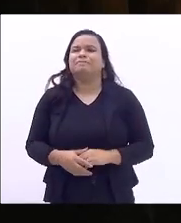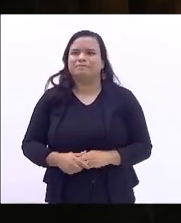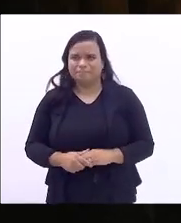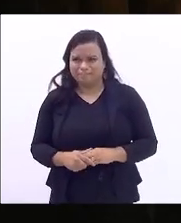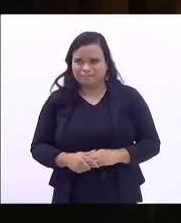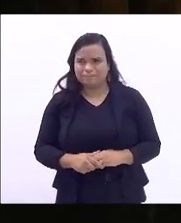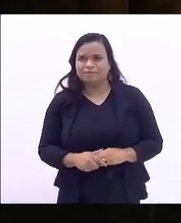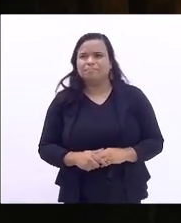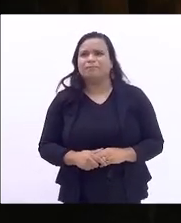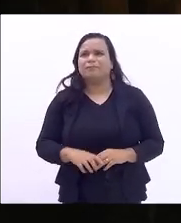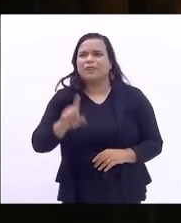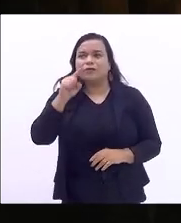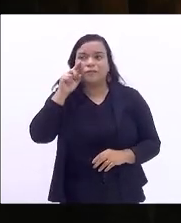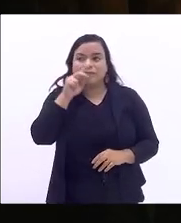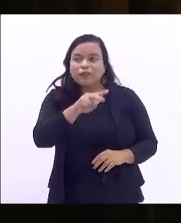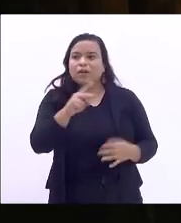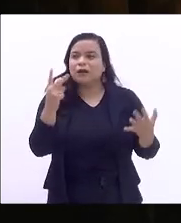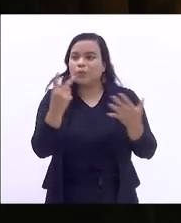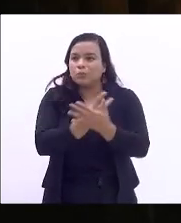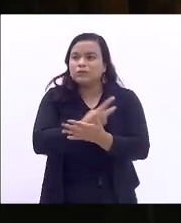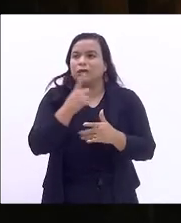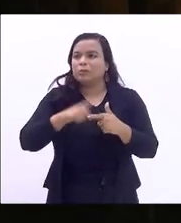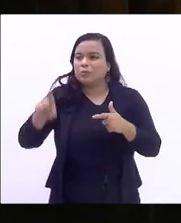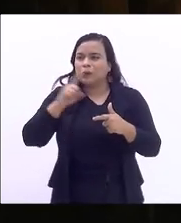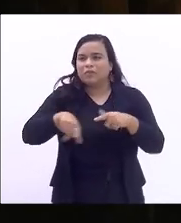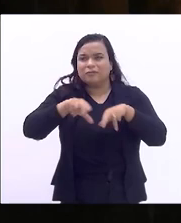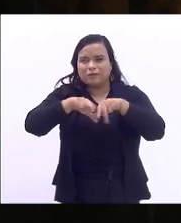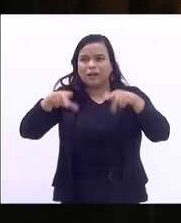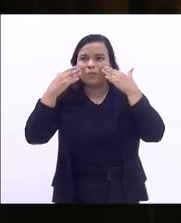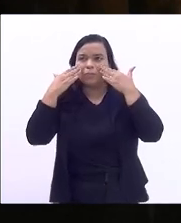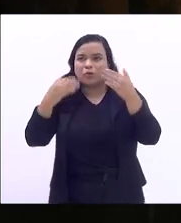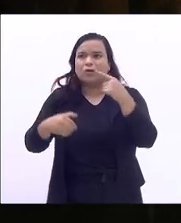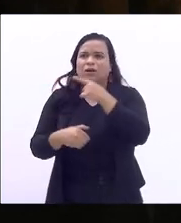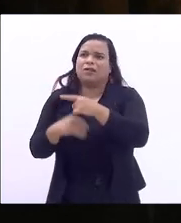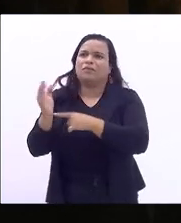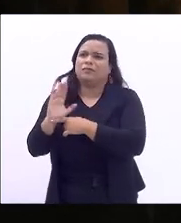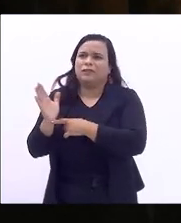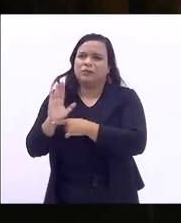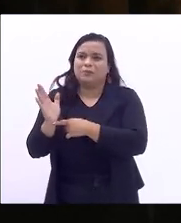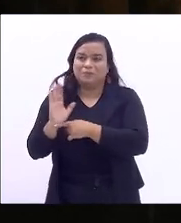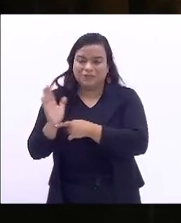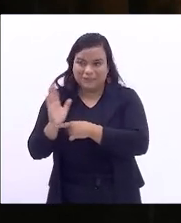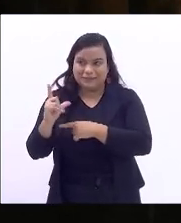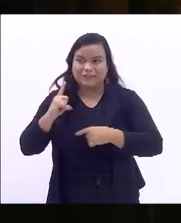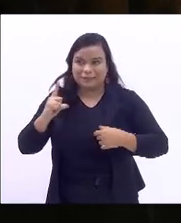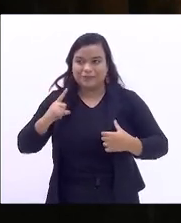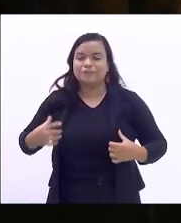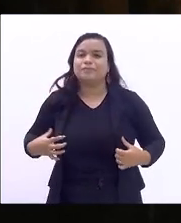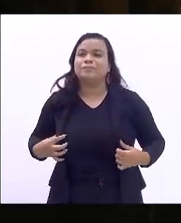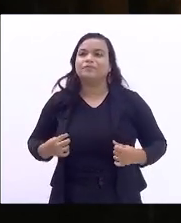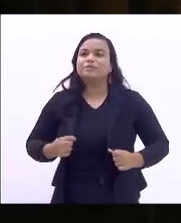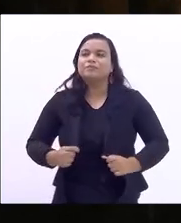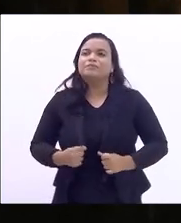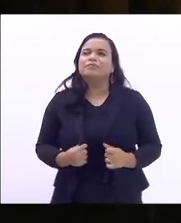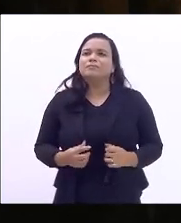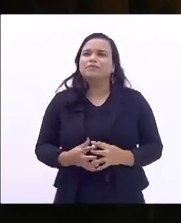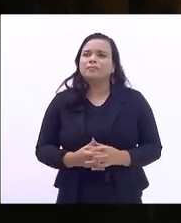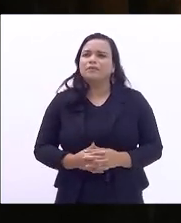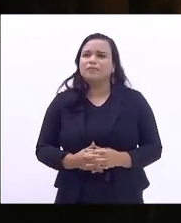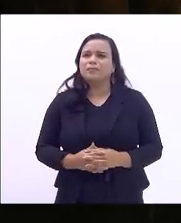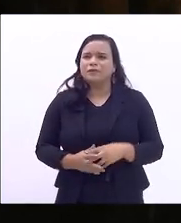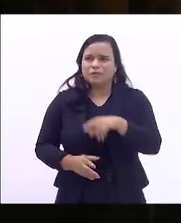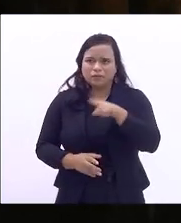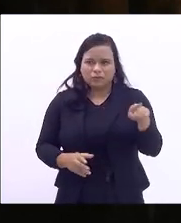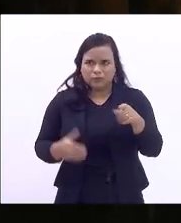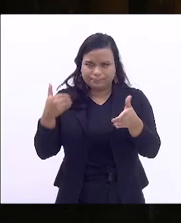você ver toda aquela situação que foi demonstrado e no filme e que